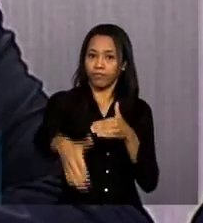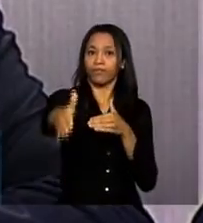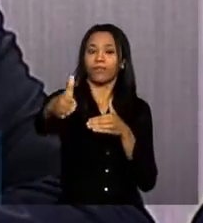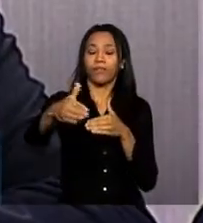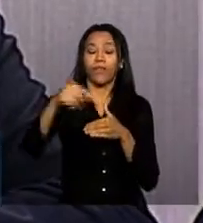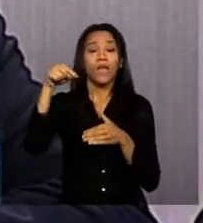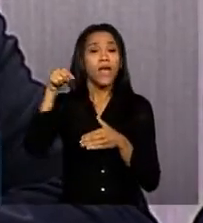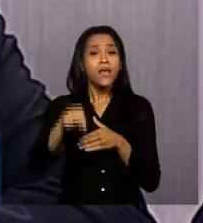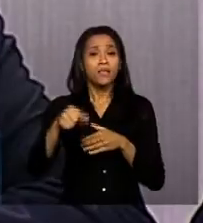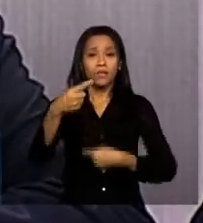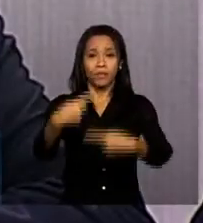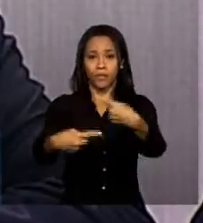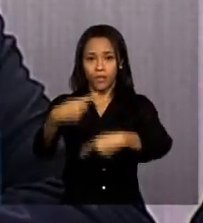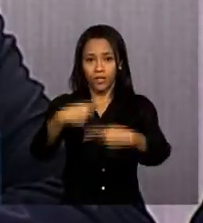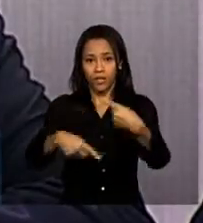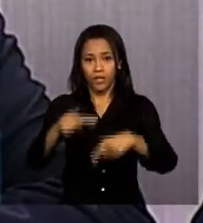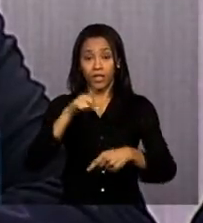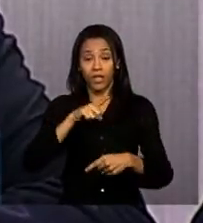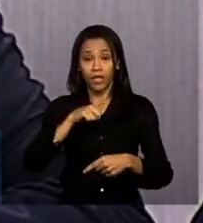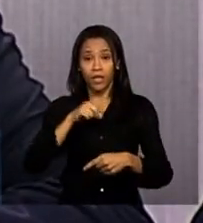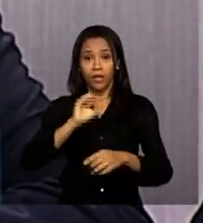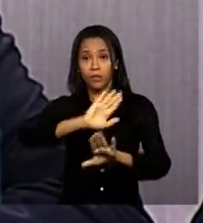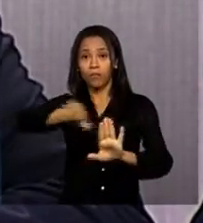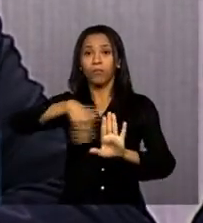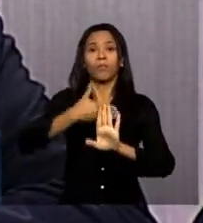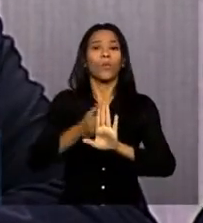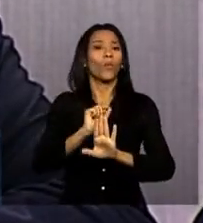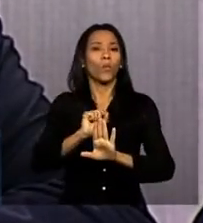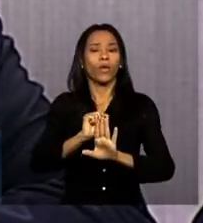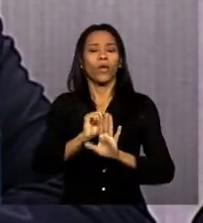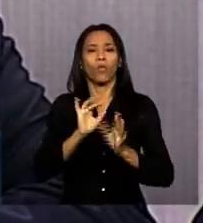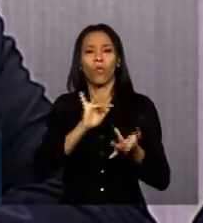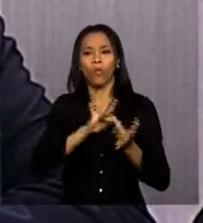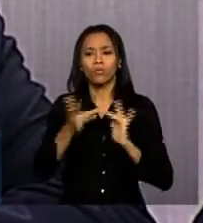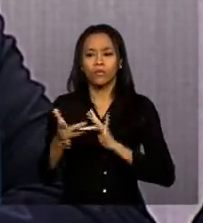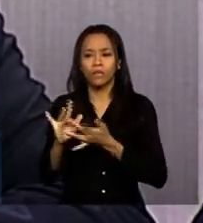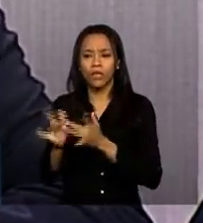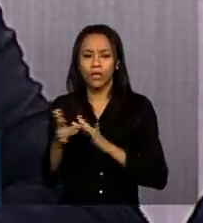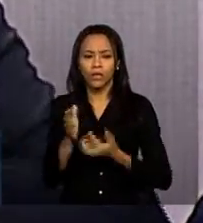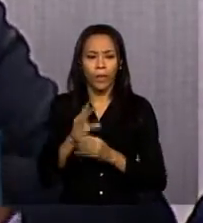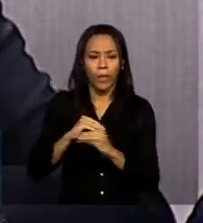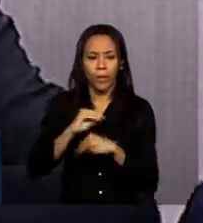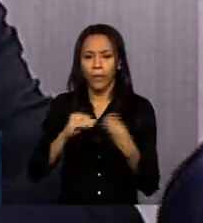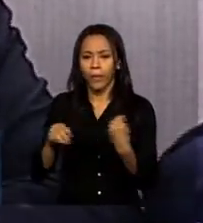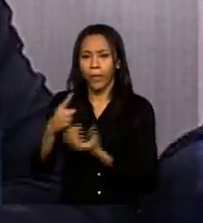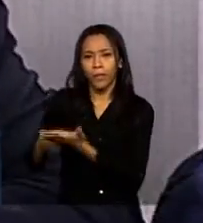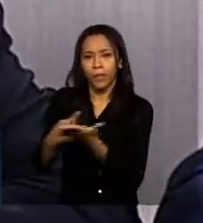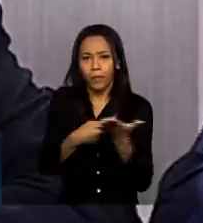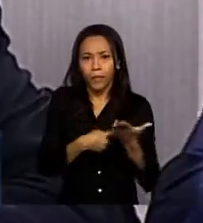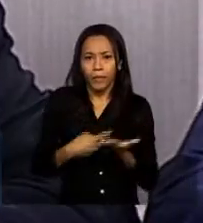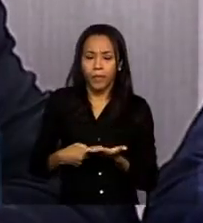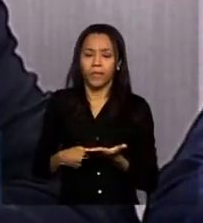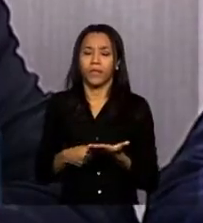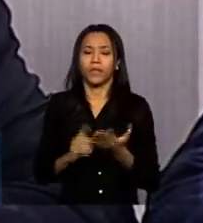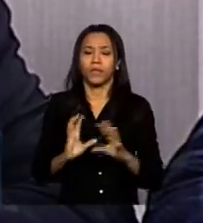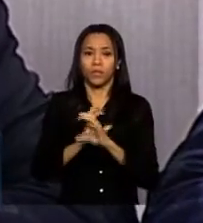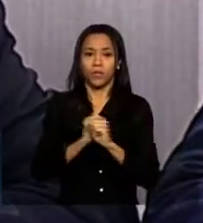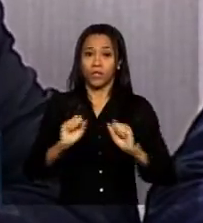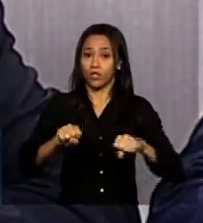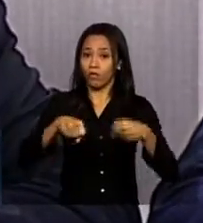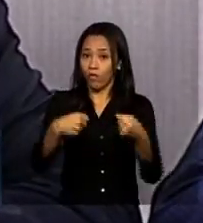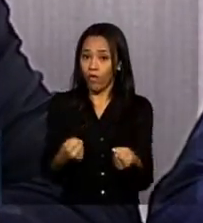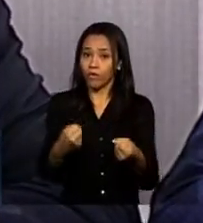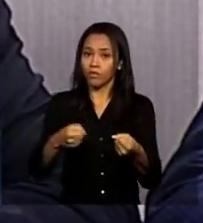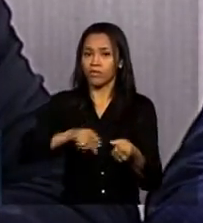que tem como pressuposto uma ação articulada, ou seja, a integração de esforços de todas